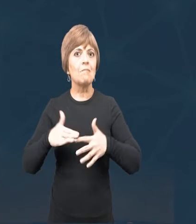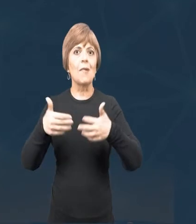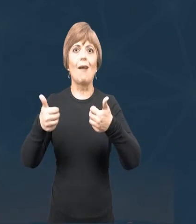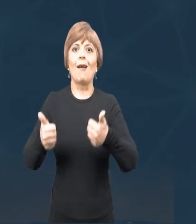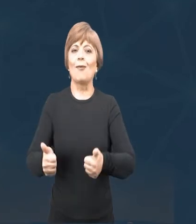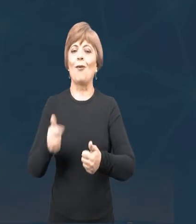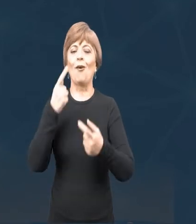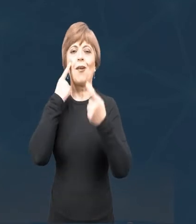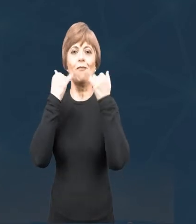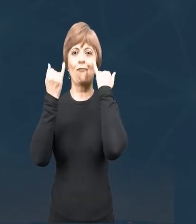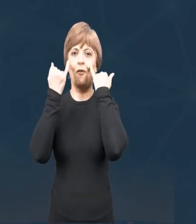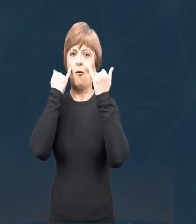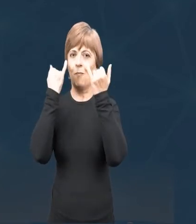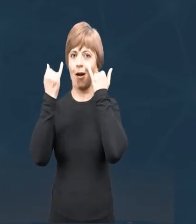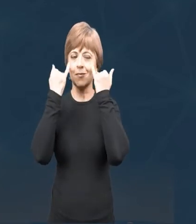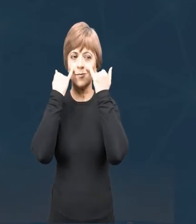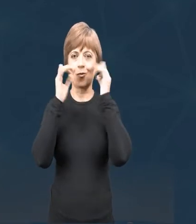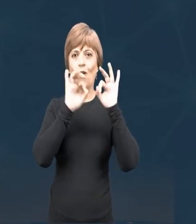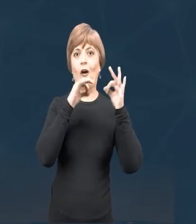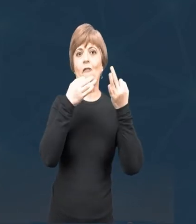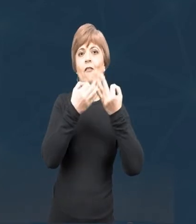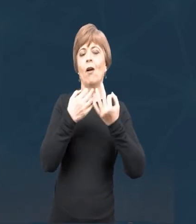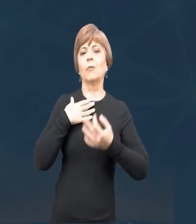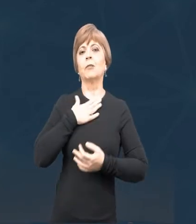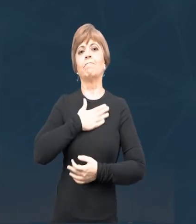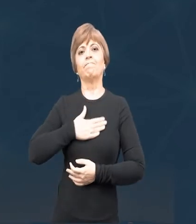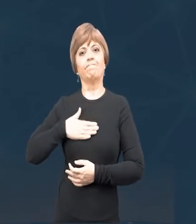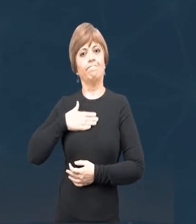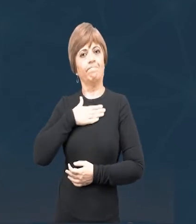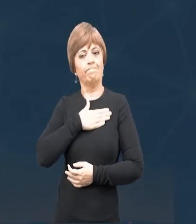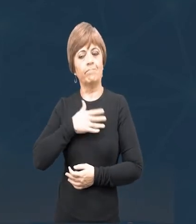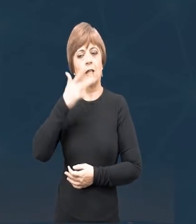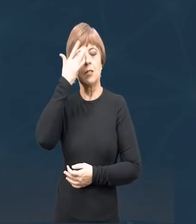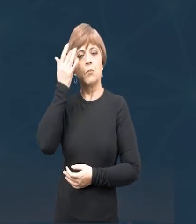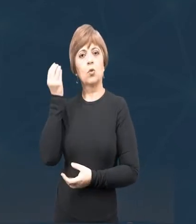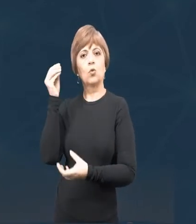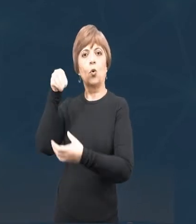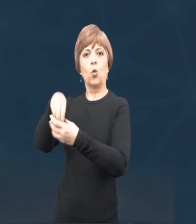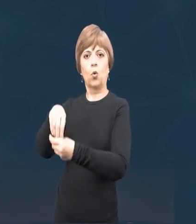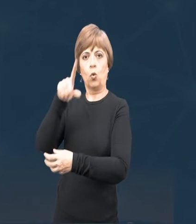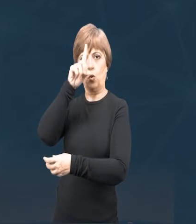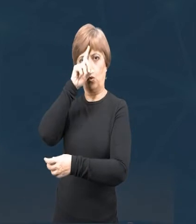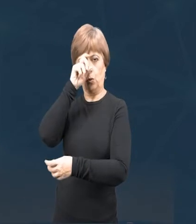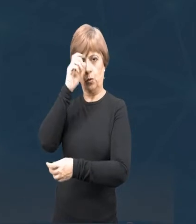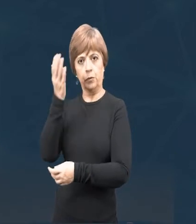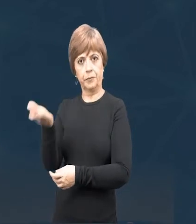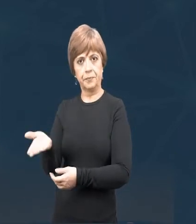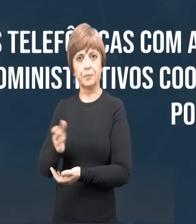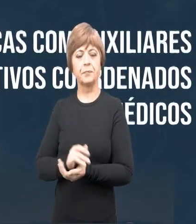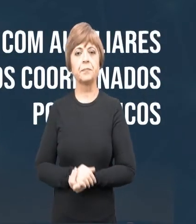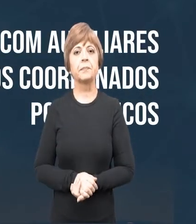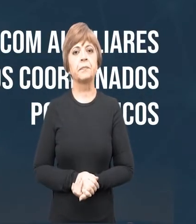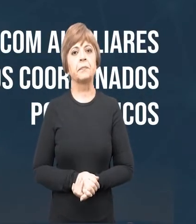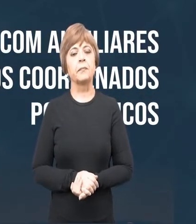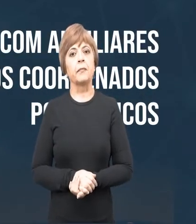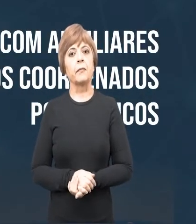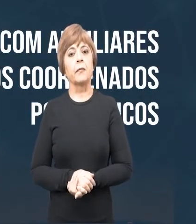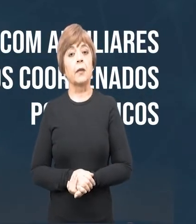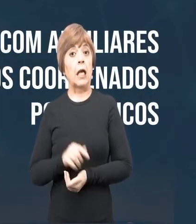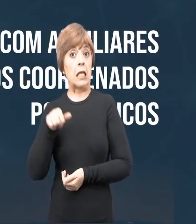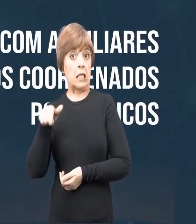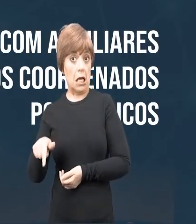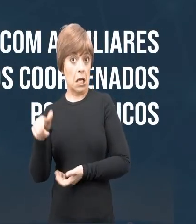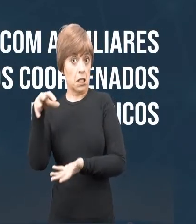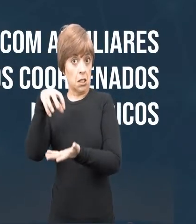de informações pelos familiares das pessoas internadas naquela unidade de saúde. E essa